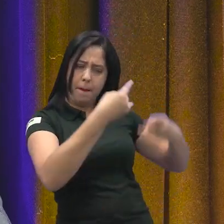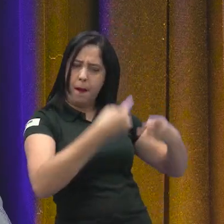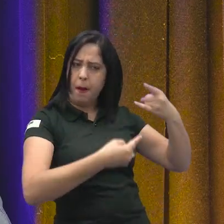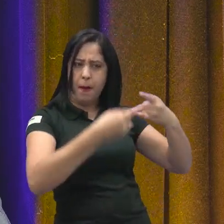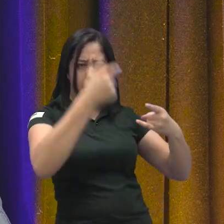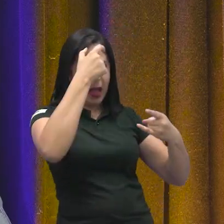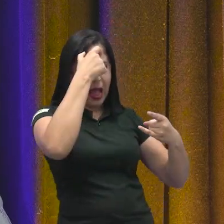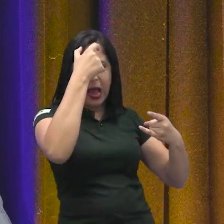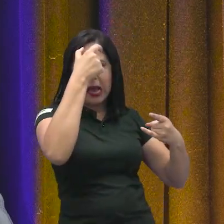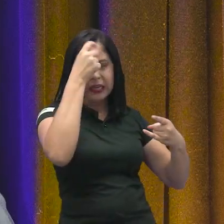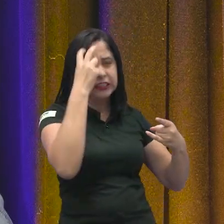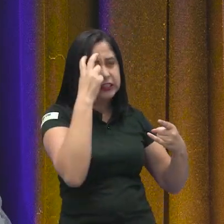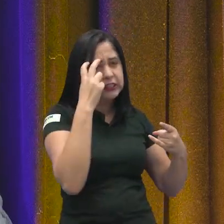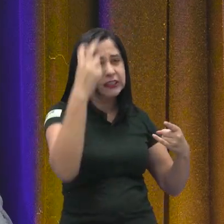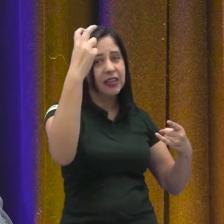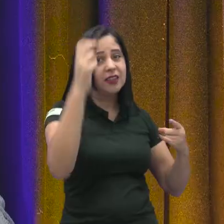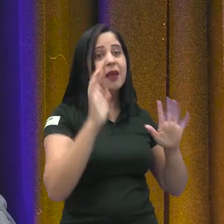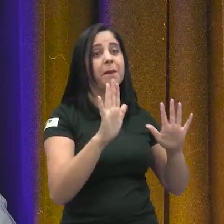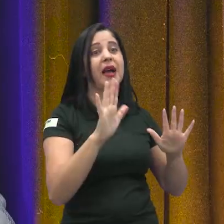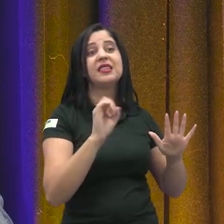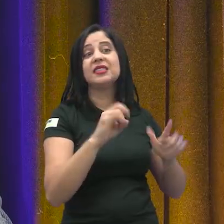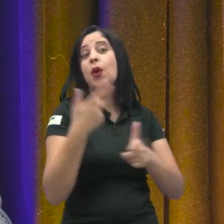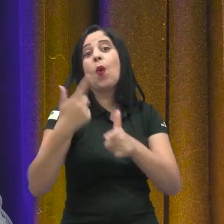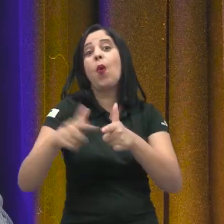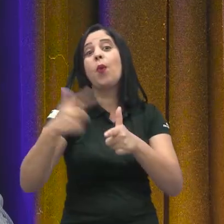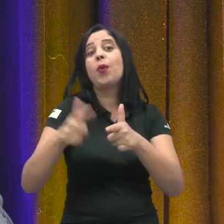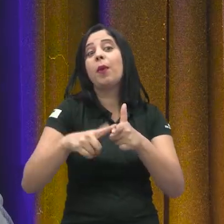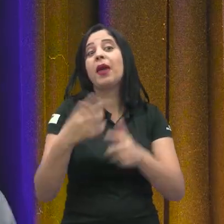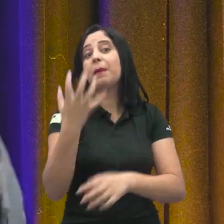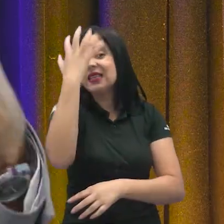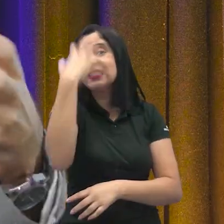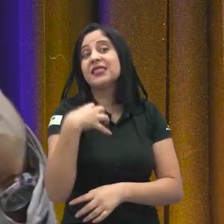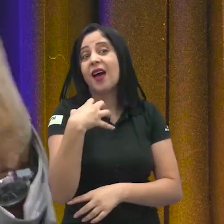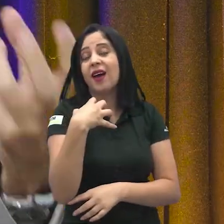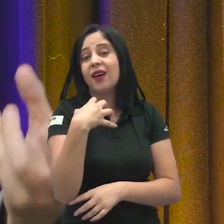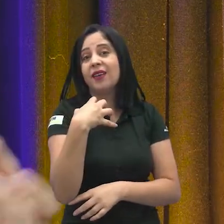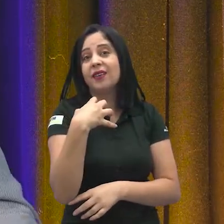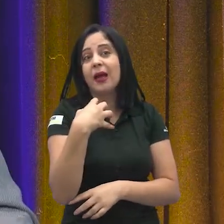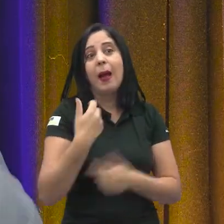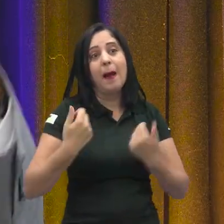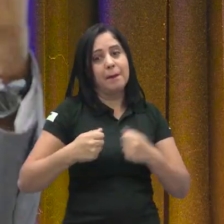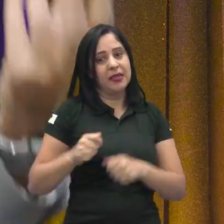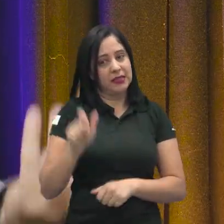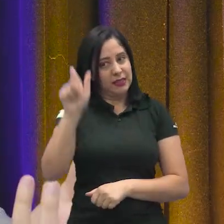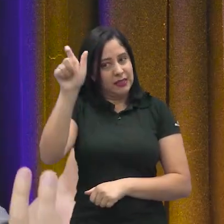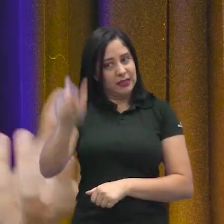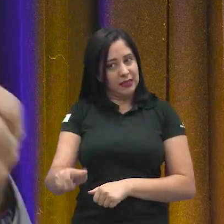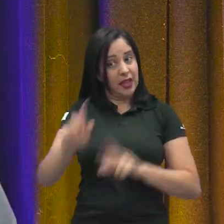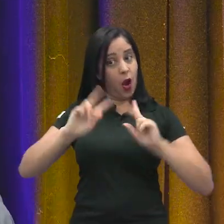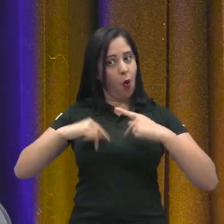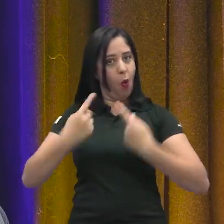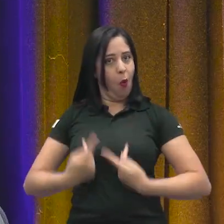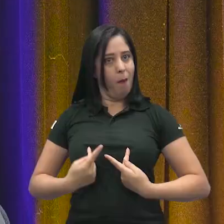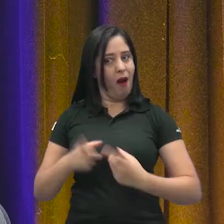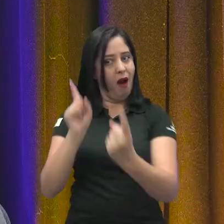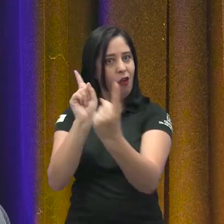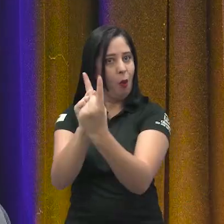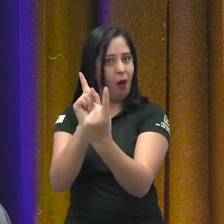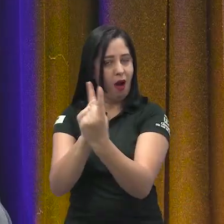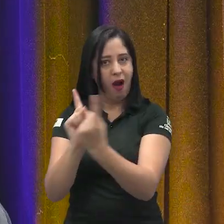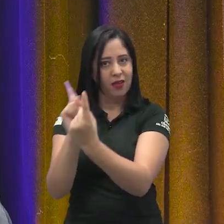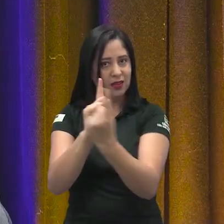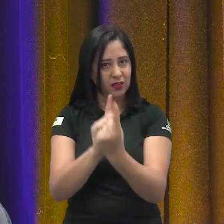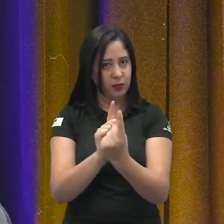problemas de maneira rápida. Mas quando for um problema complexo, você precisa ter essa pessoa que entenda você. Então, acho que as empresas que